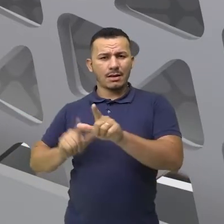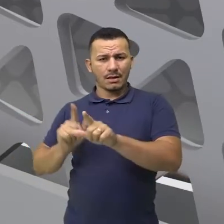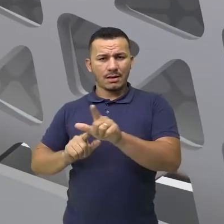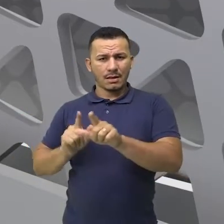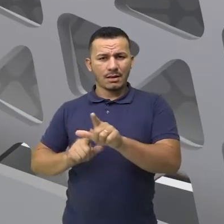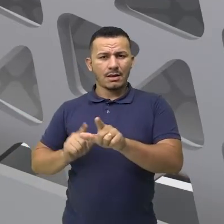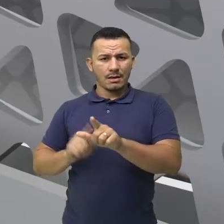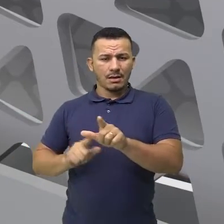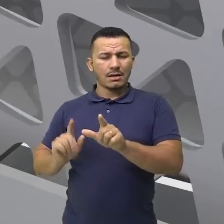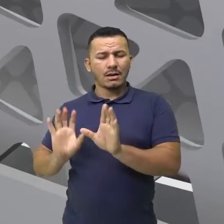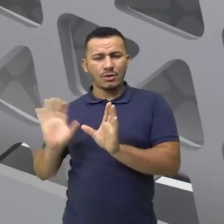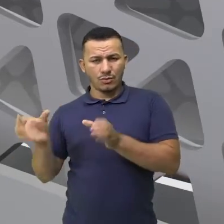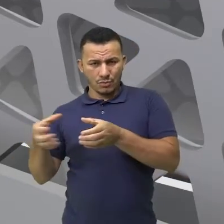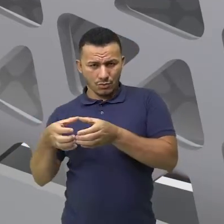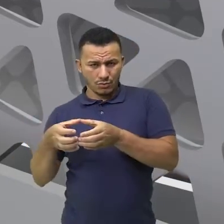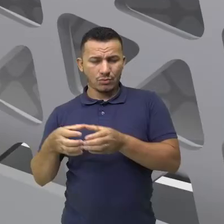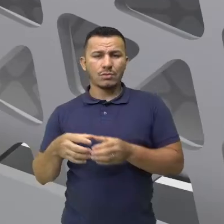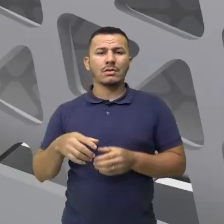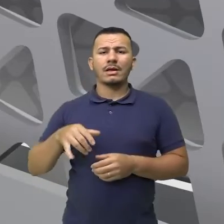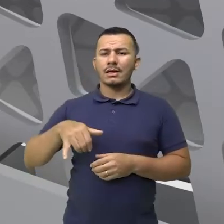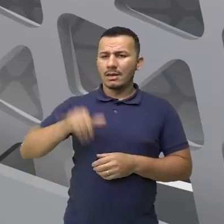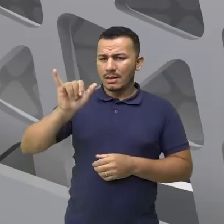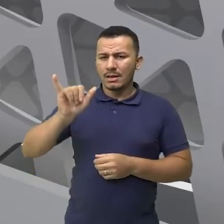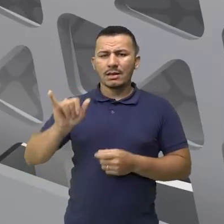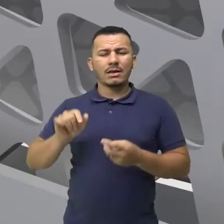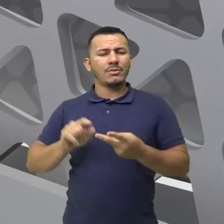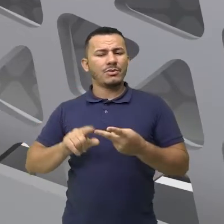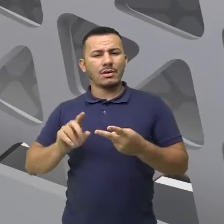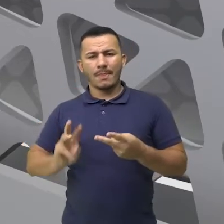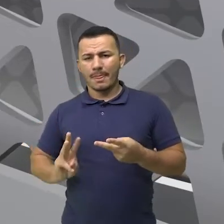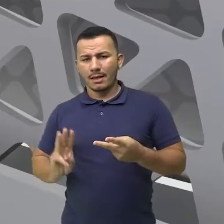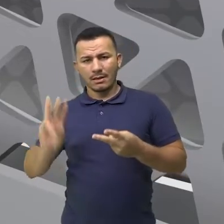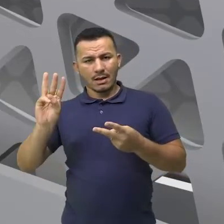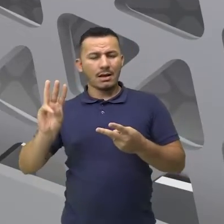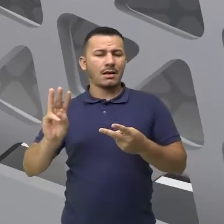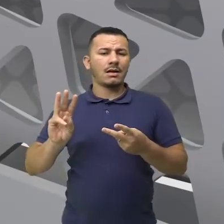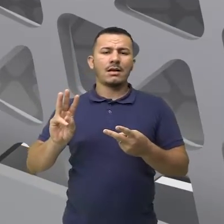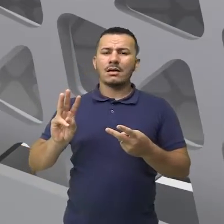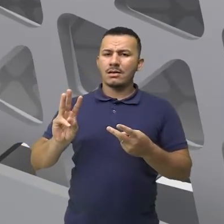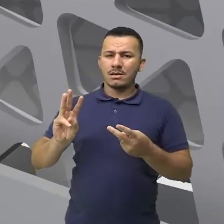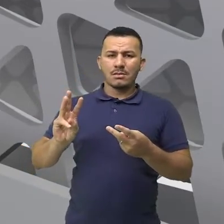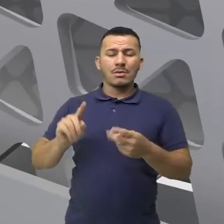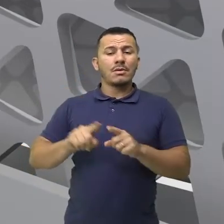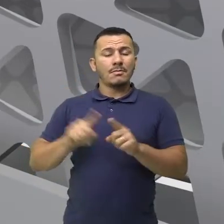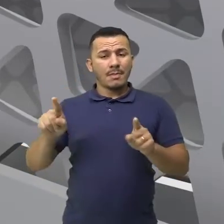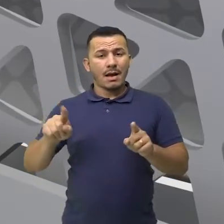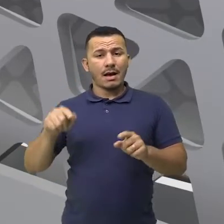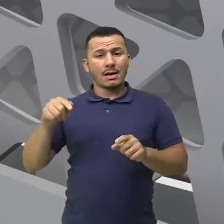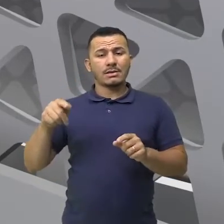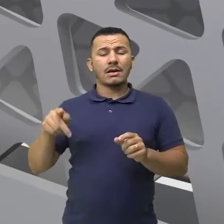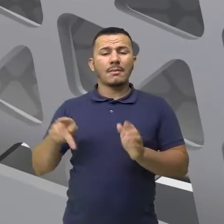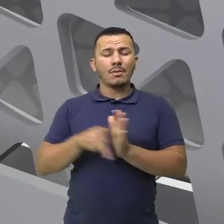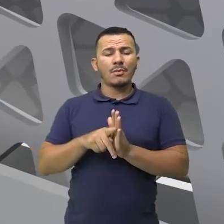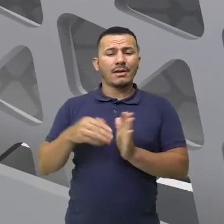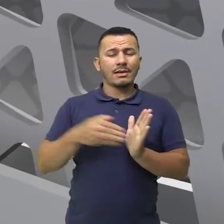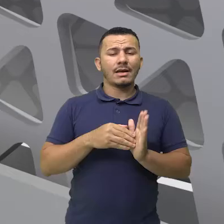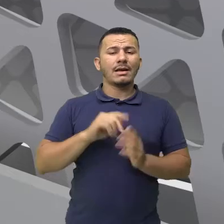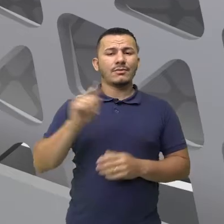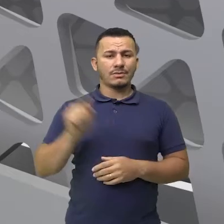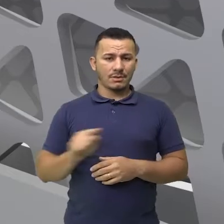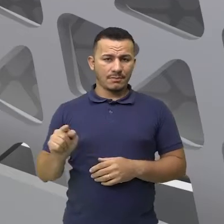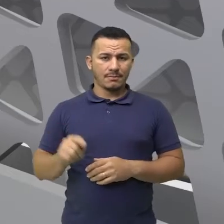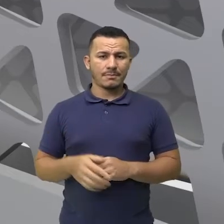nas letras agregadas, que é Y, que é W, né? Mas no nosso alfabeto vai até o